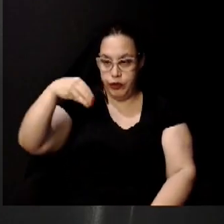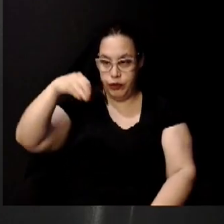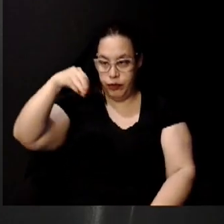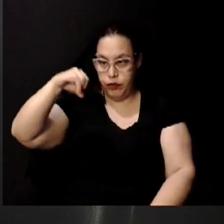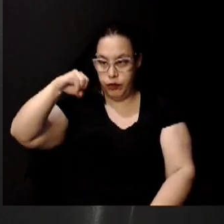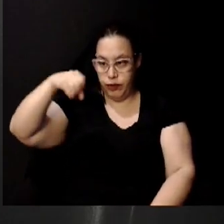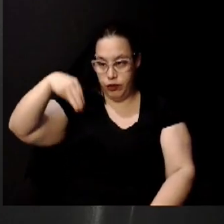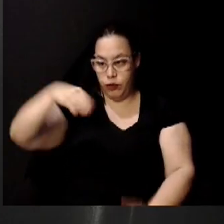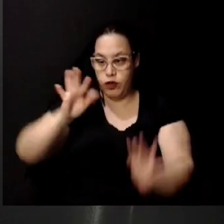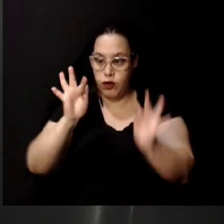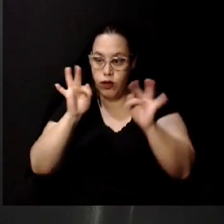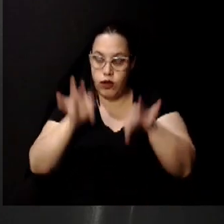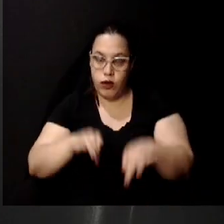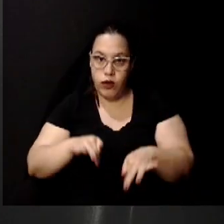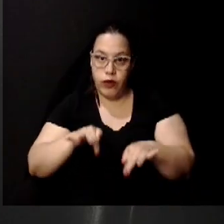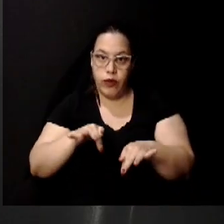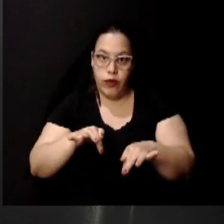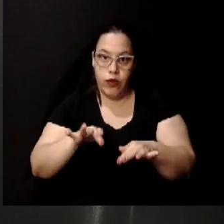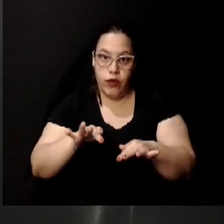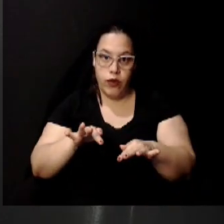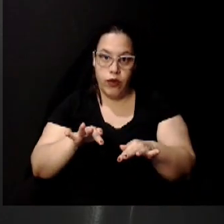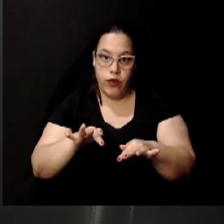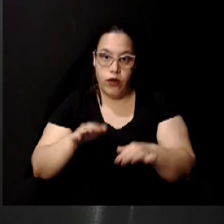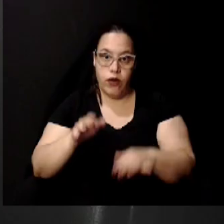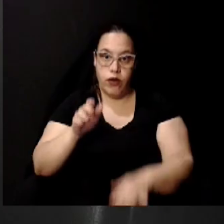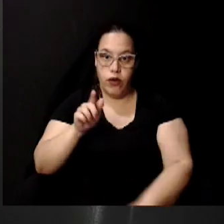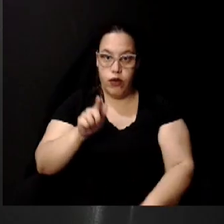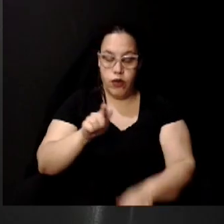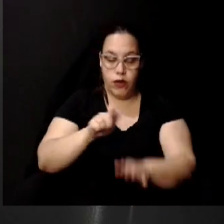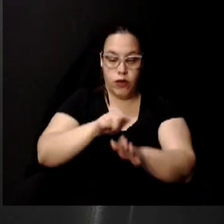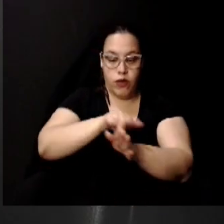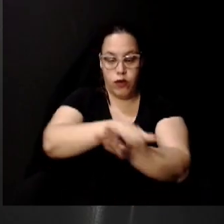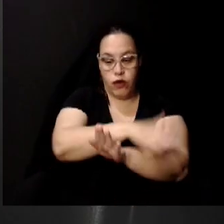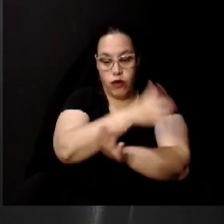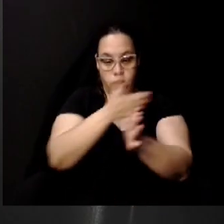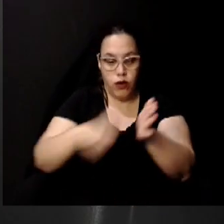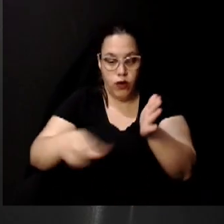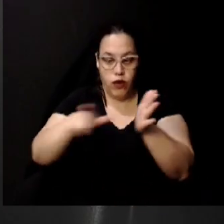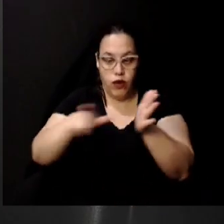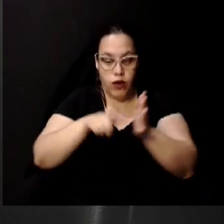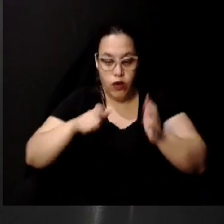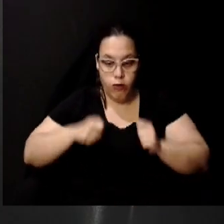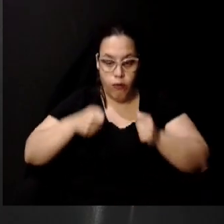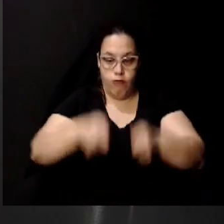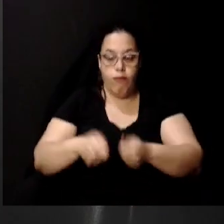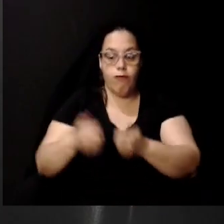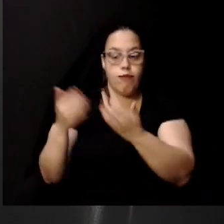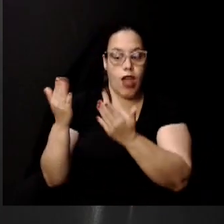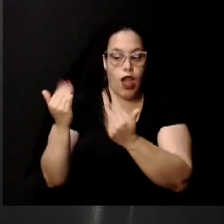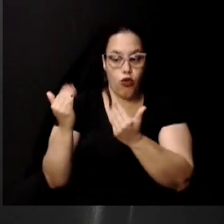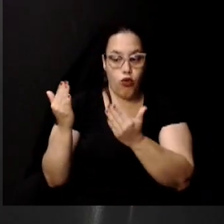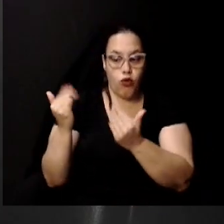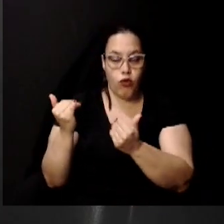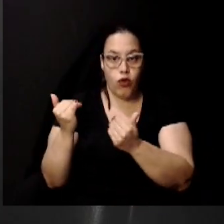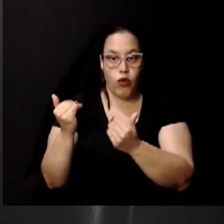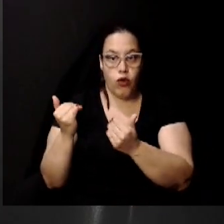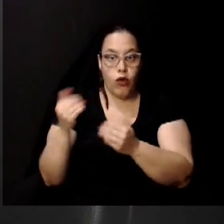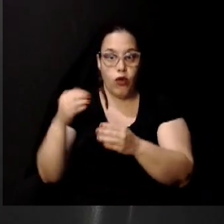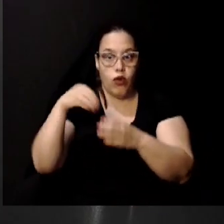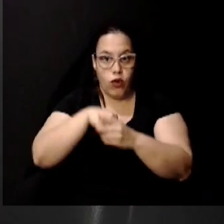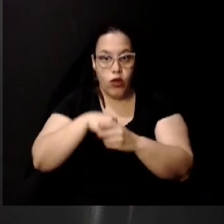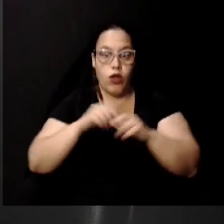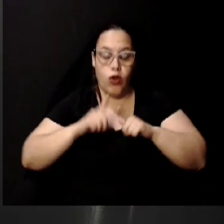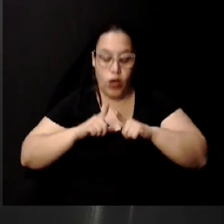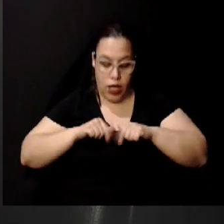com a ocupação definitiva de Gaza, e um dos setores de resistência tem sido a juventude, inclusive a juventude dentro de Israel. Estava